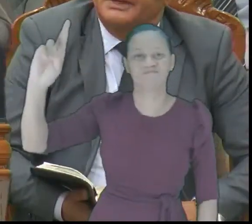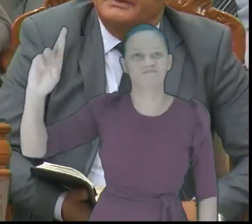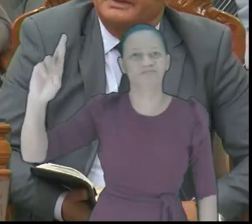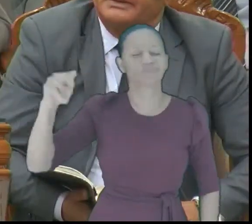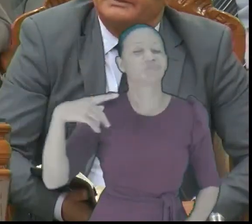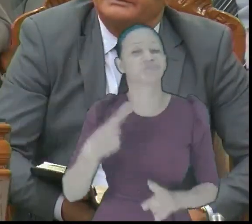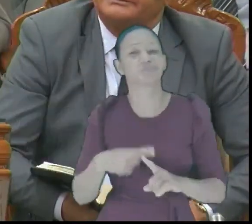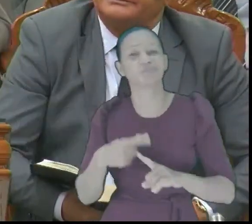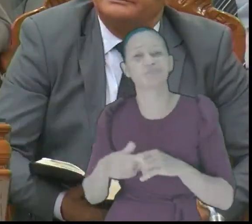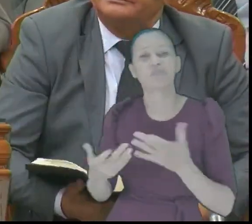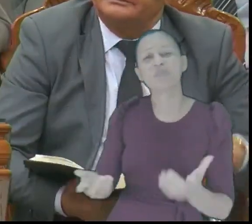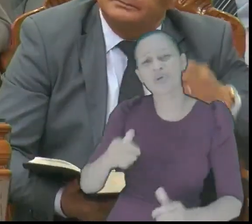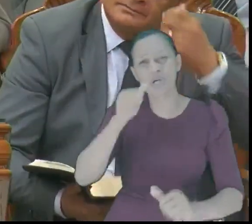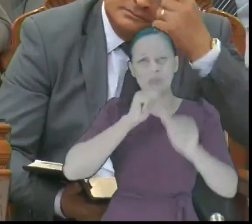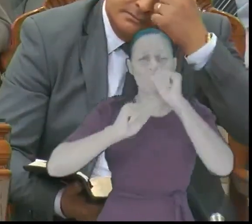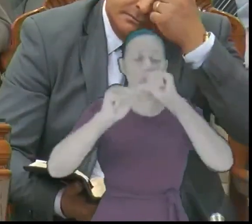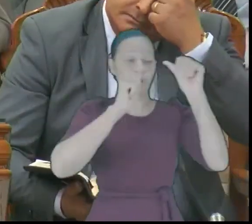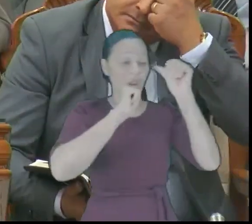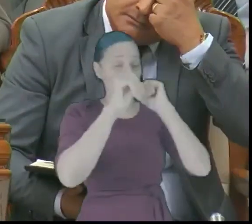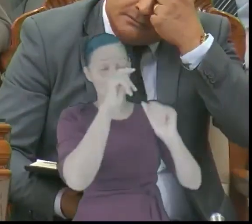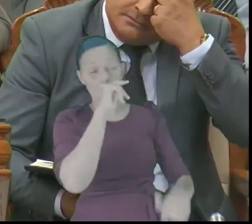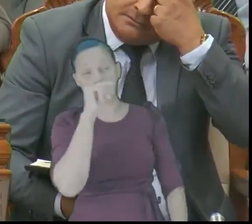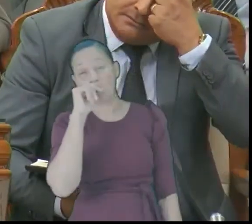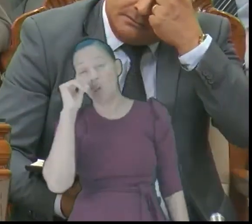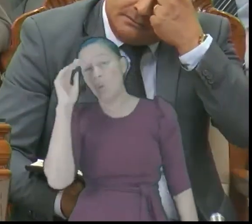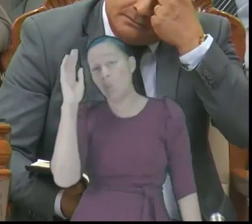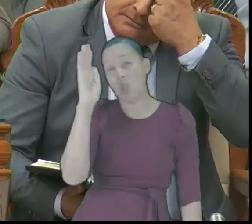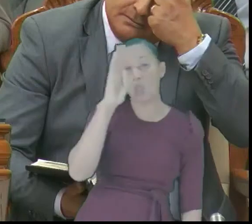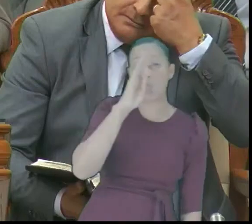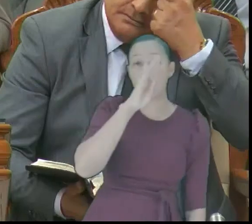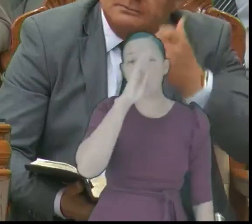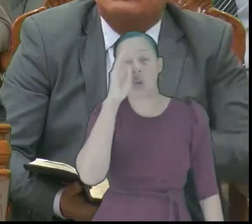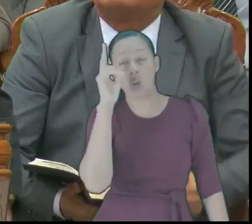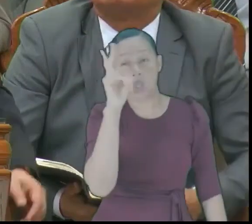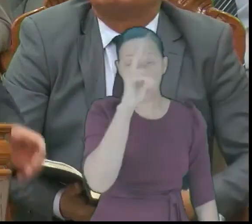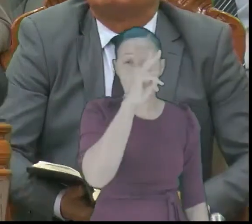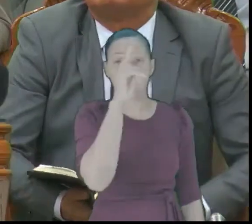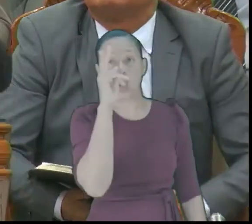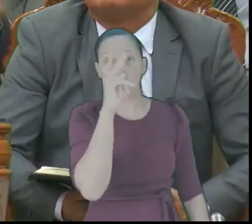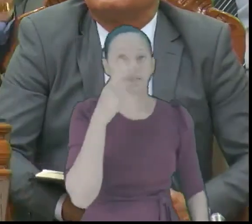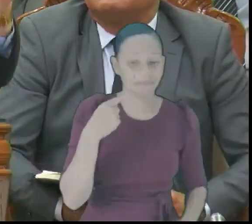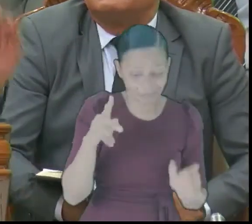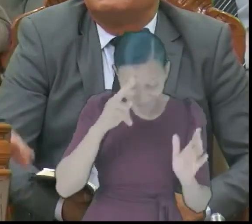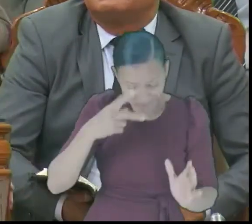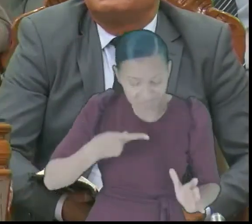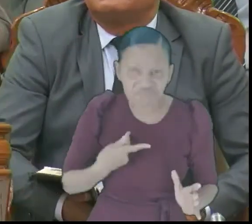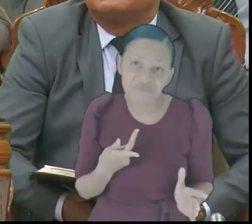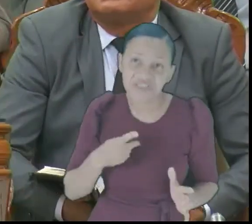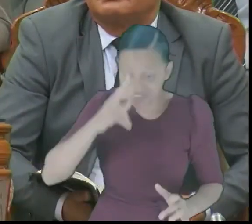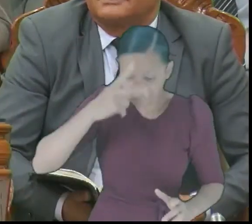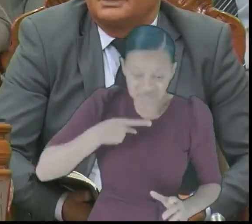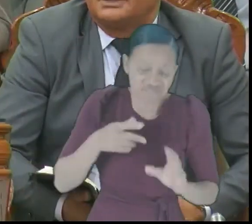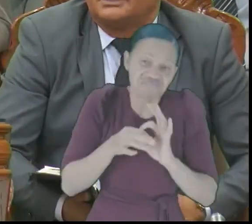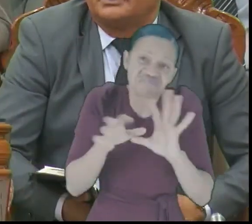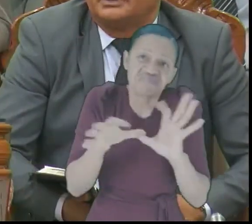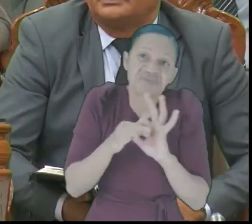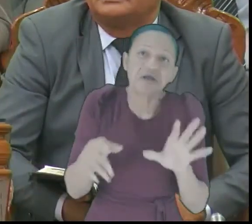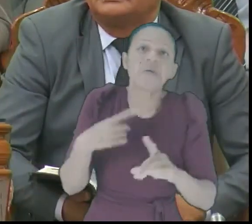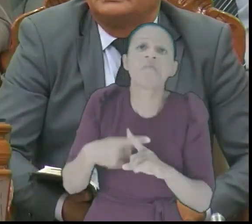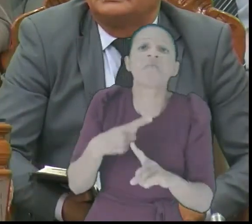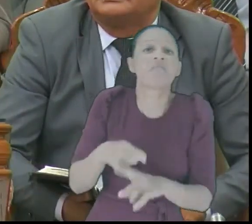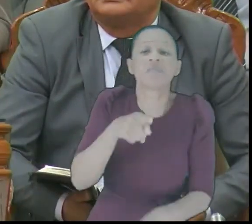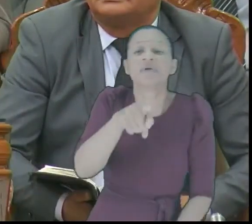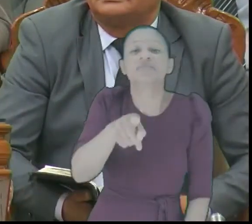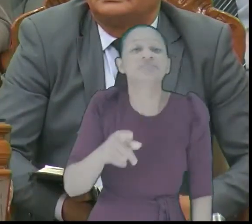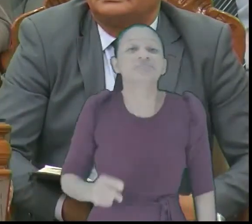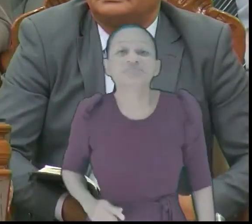Por que é que eu não me embriago? Por que é que eu não me embriago? Por que é que você não se embriaga? Porque seu corpo não é seu. Se fosse seu, você fazia o que você queria. Por que é que